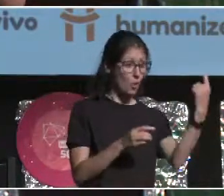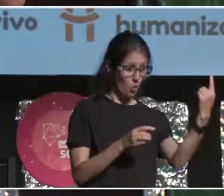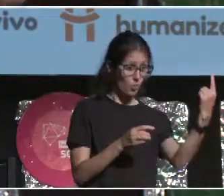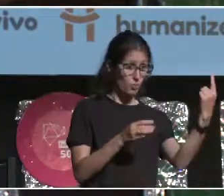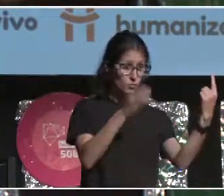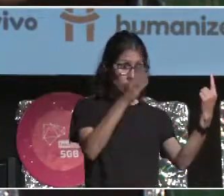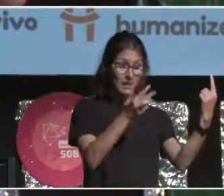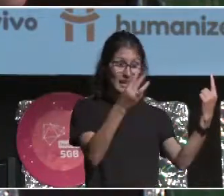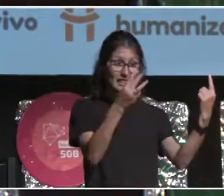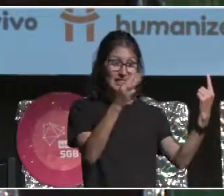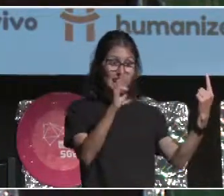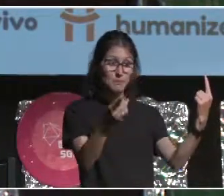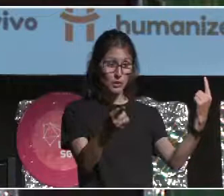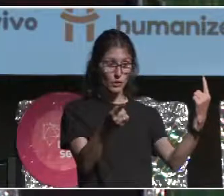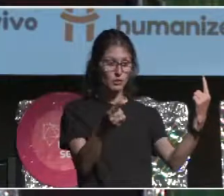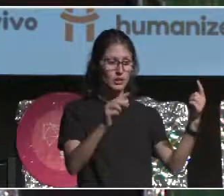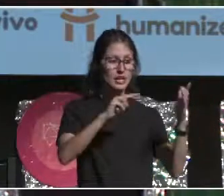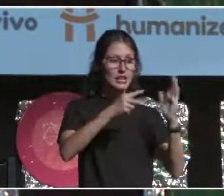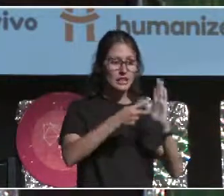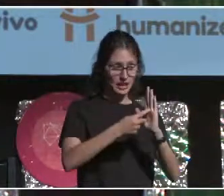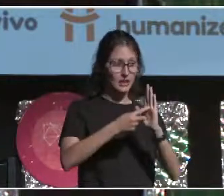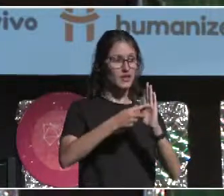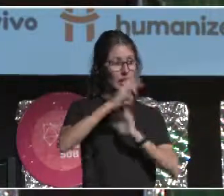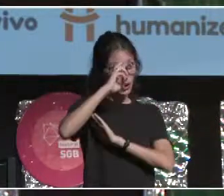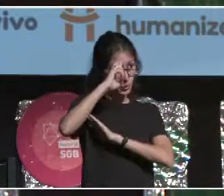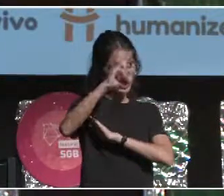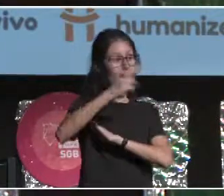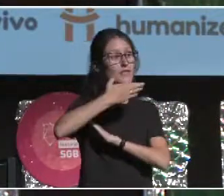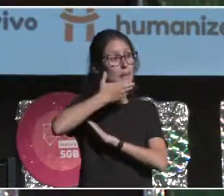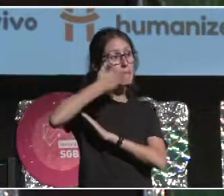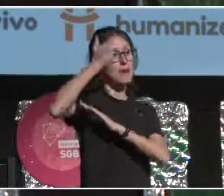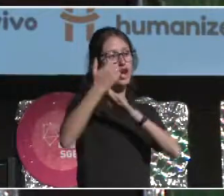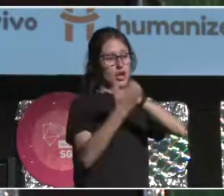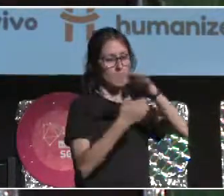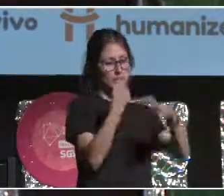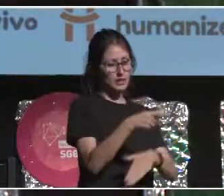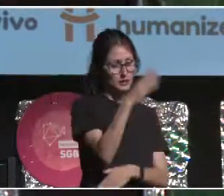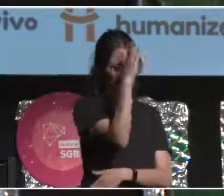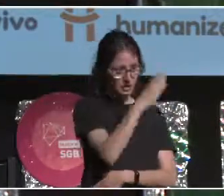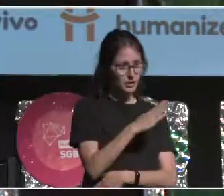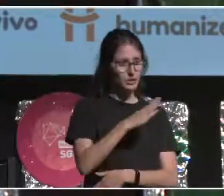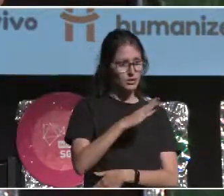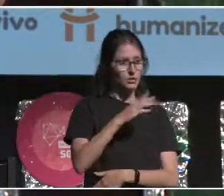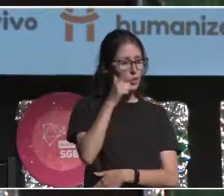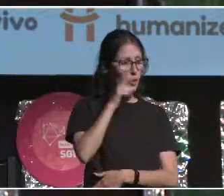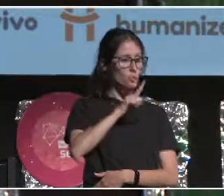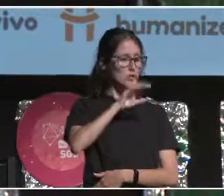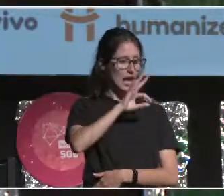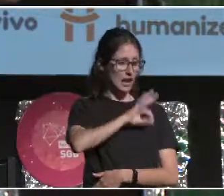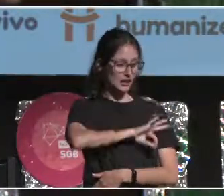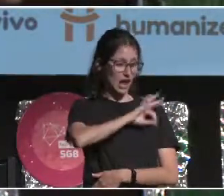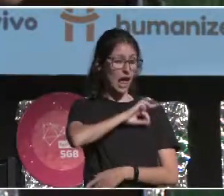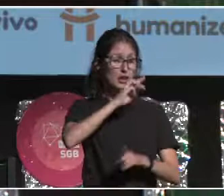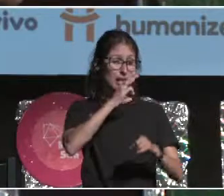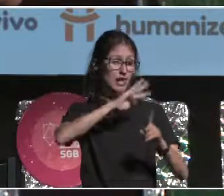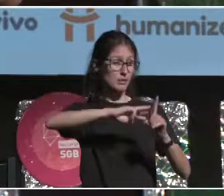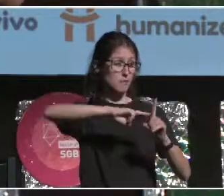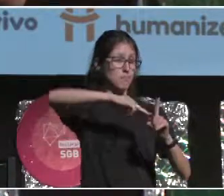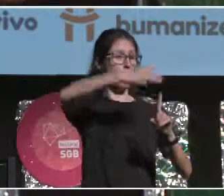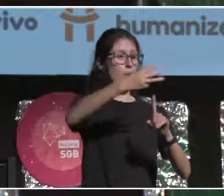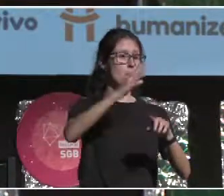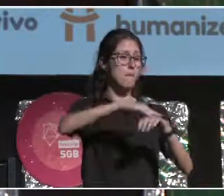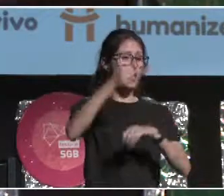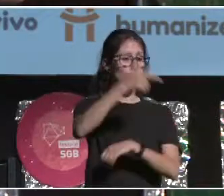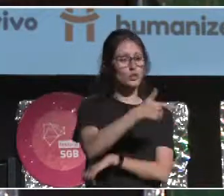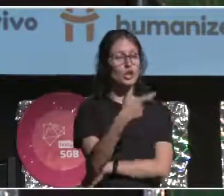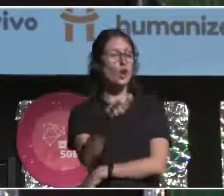Isso significa que o CEO da maior empresa do Brasil ganha 3 vezes mais que o salário mais baixo da sua empresa. Isso